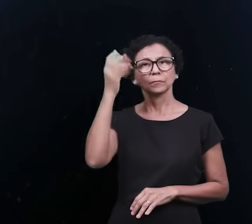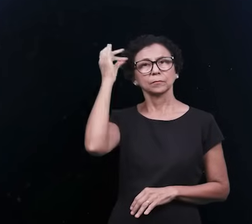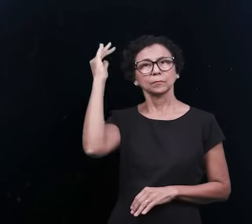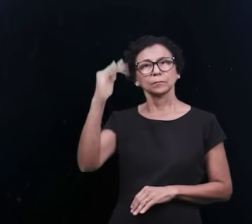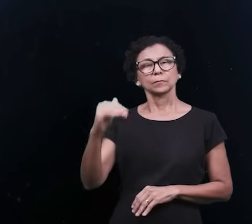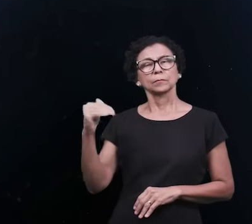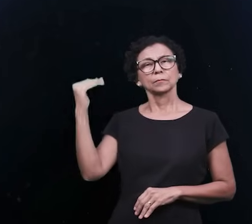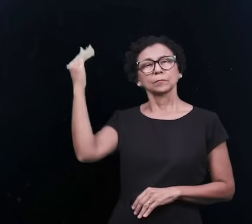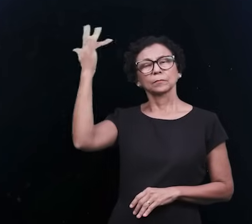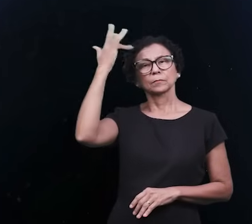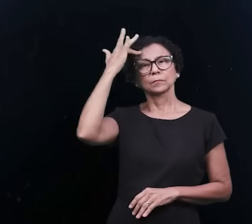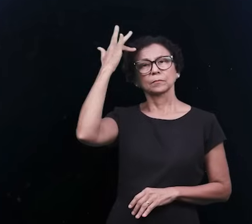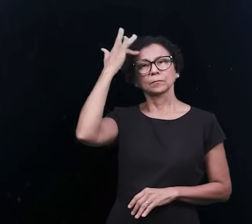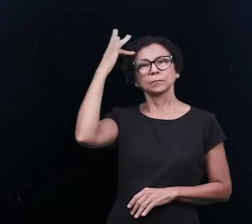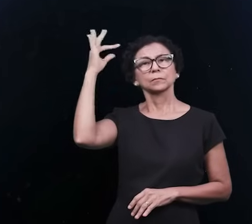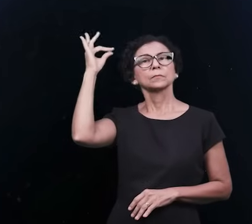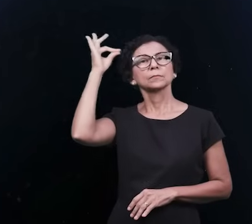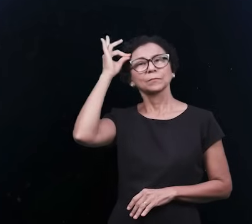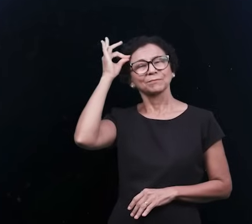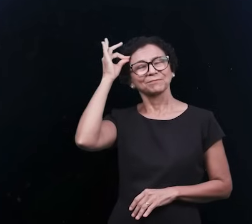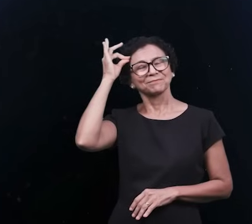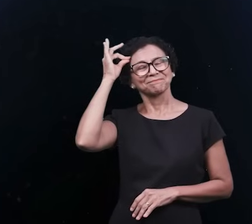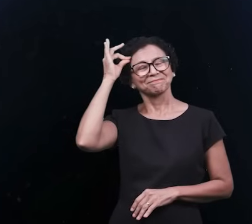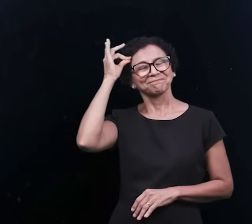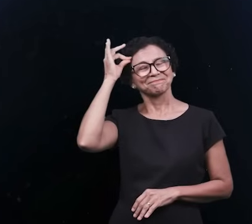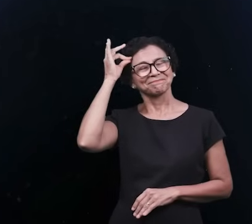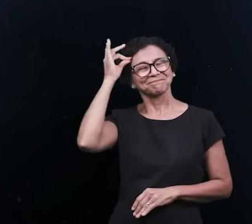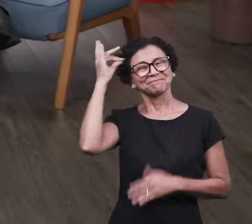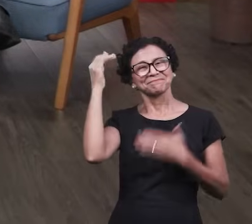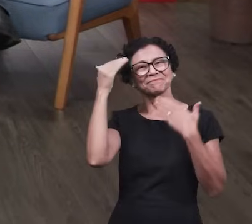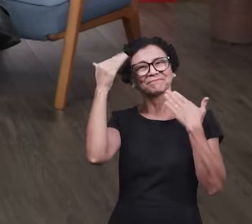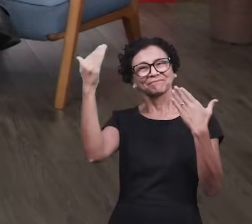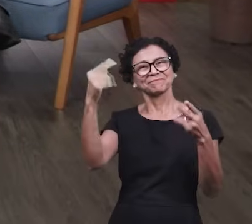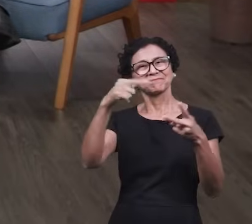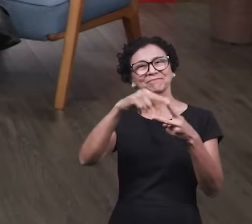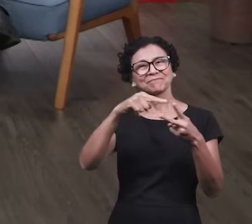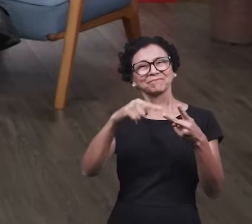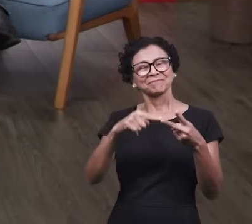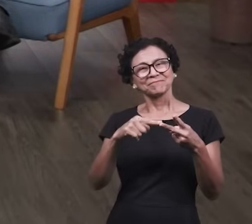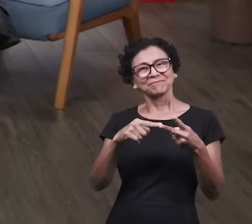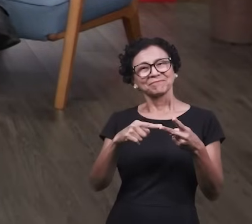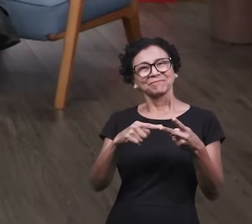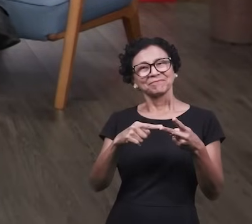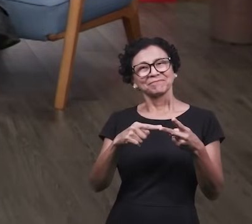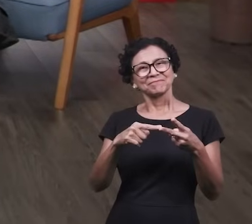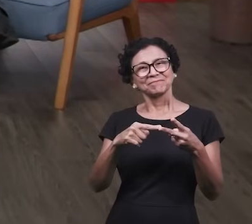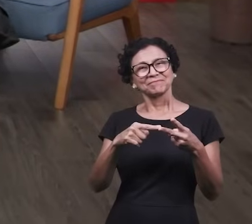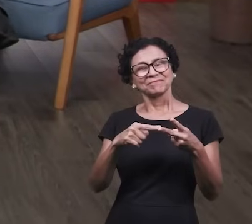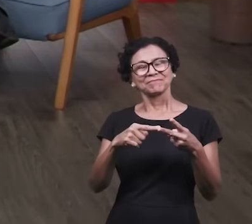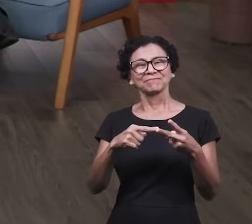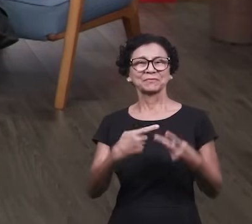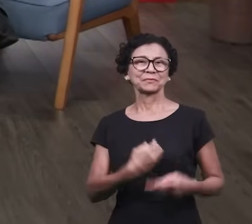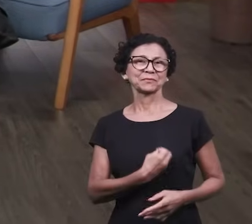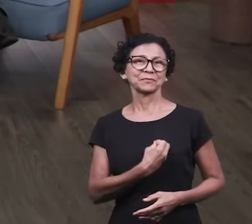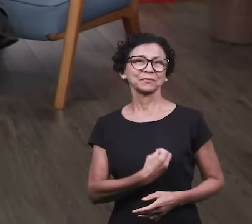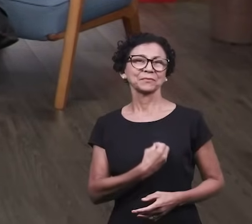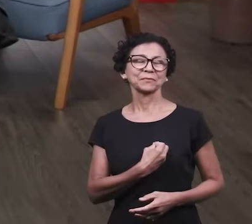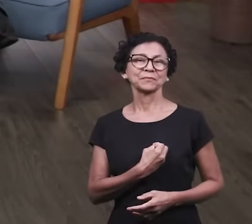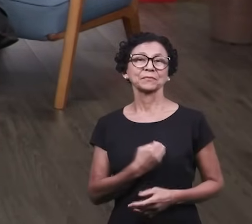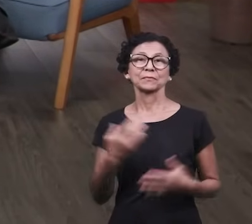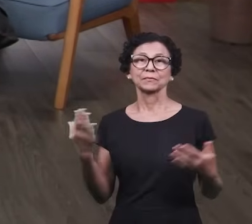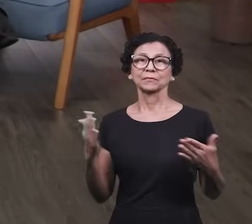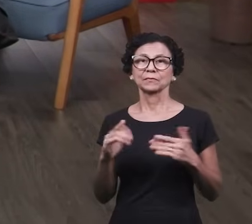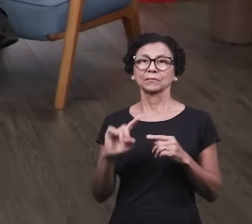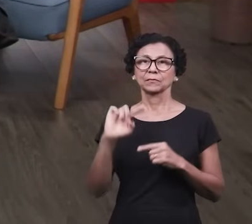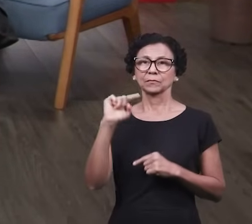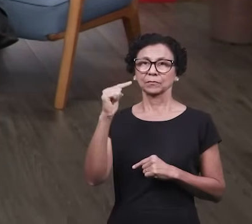e amadurecimento espiritual. Obrigado, Carlos. Obrigado, Bárbara, pela participação de vocês. E você agora vai assistir a